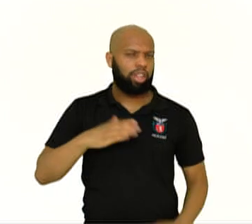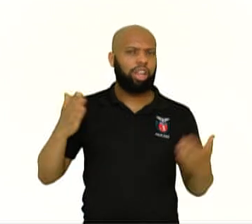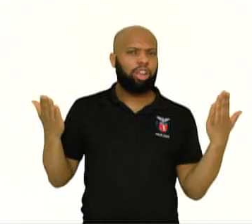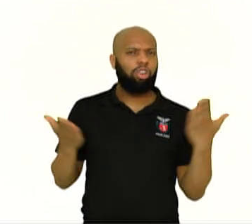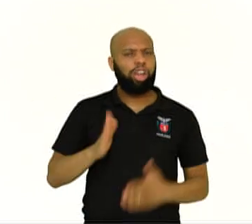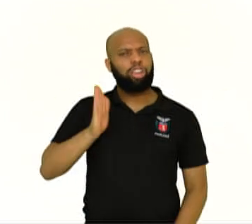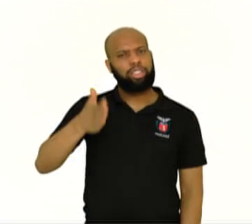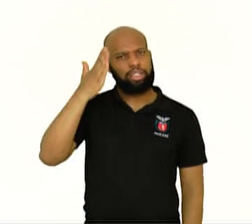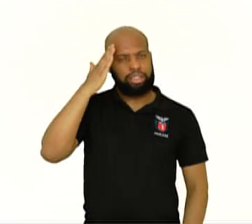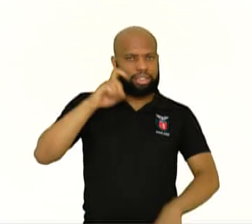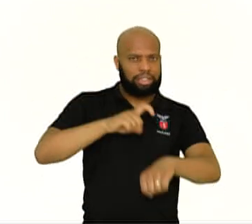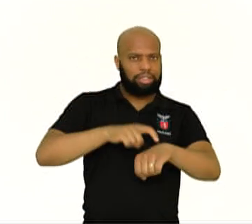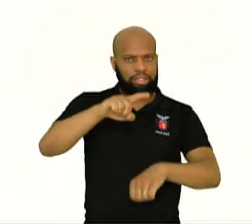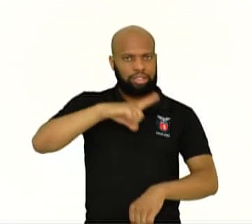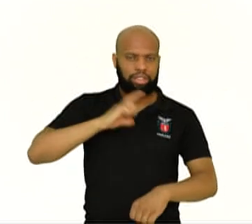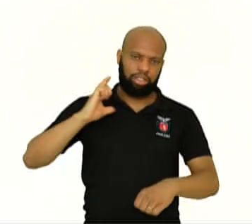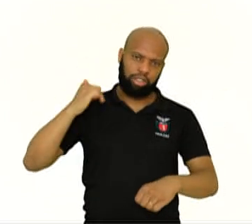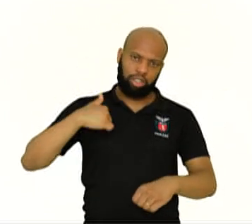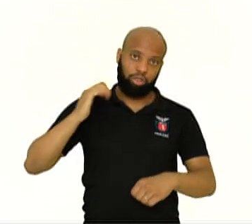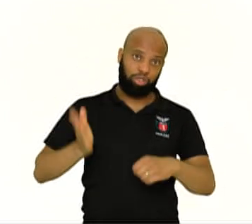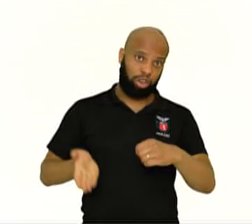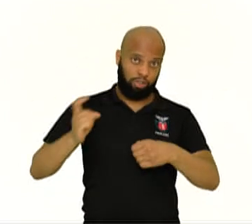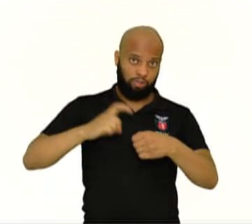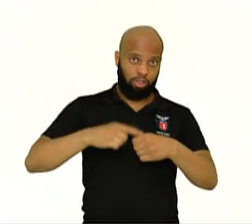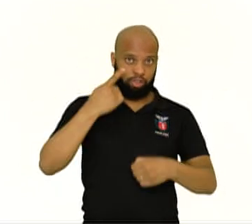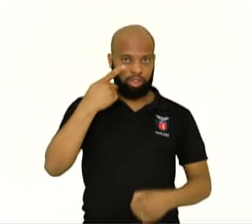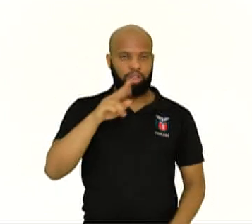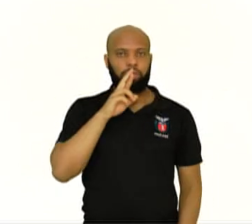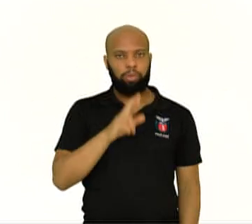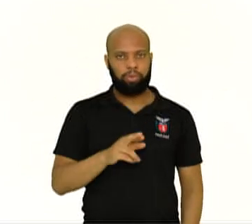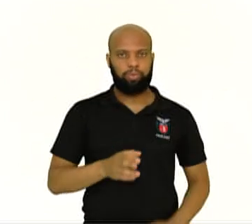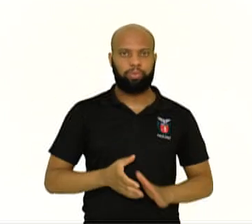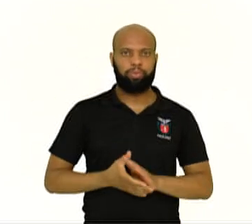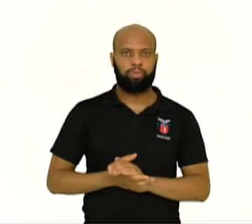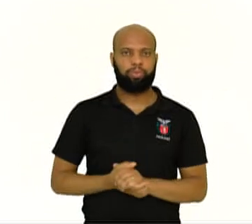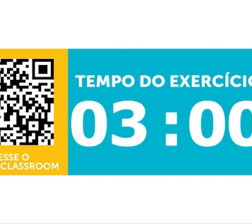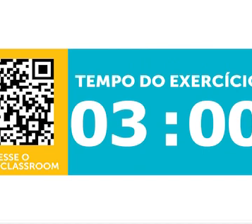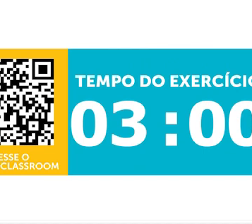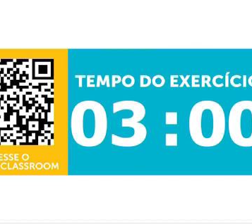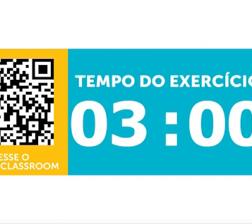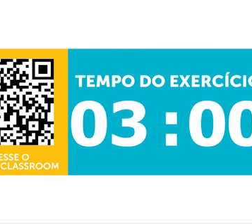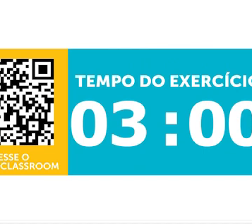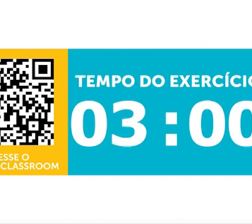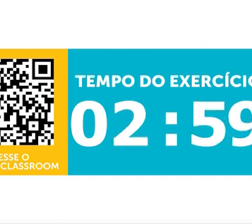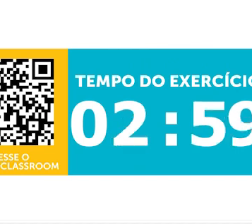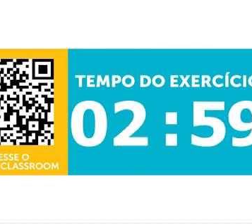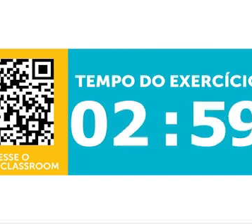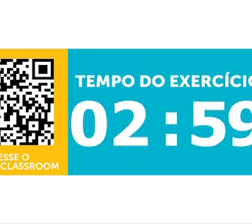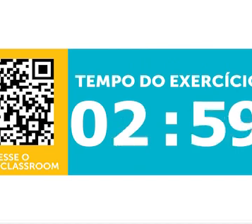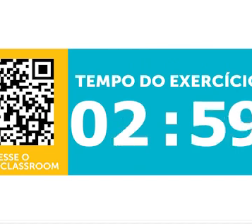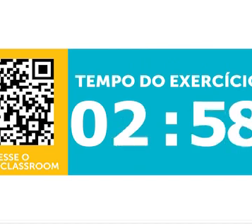está craque. Eu vou dar um tempinho para você olhar, analisar e eu já volto para a gente bater um papo.